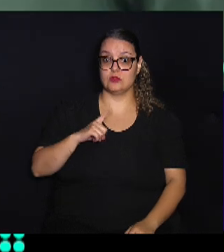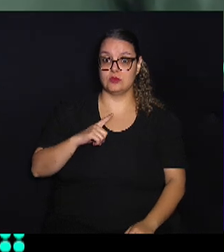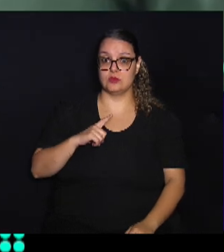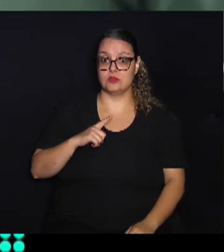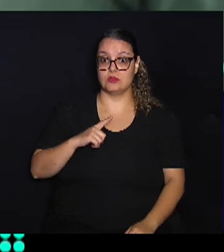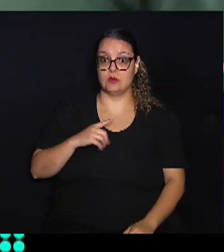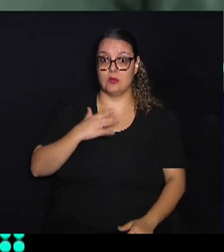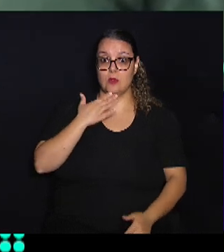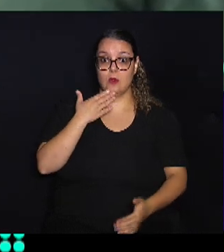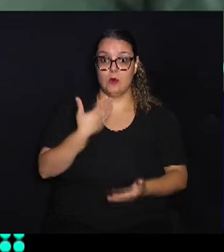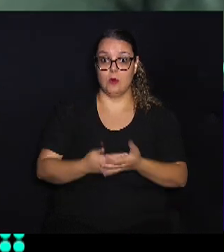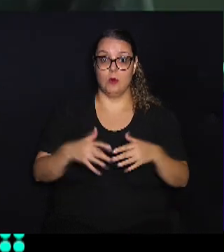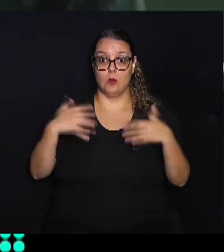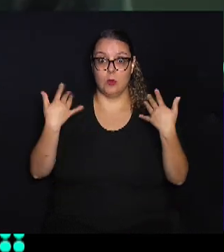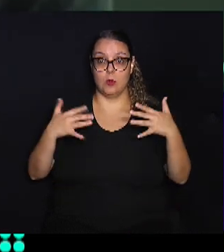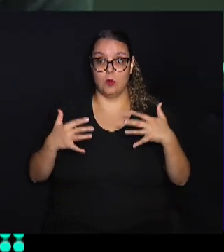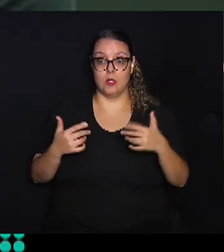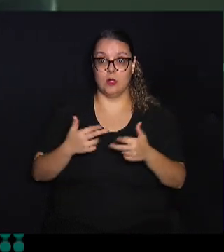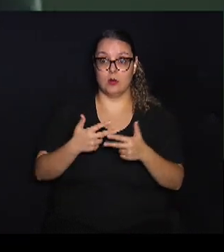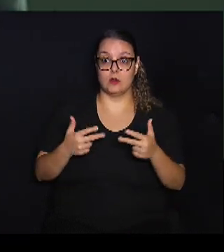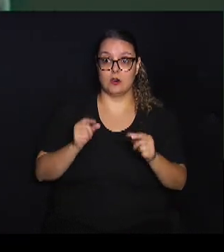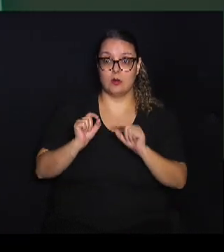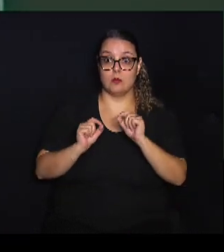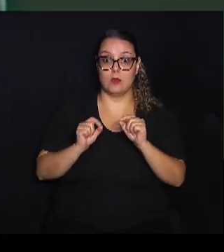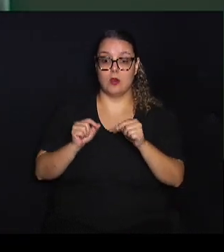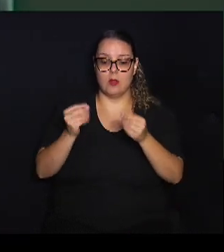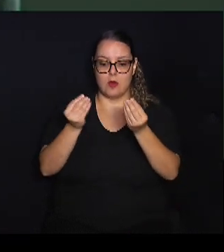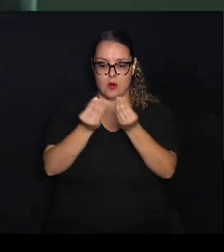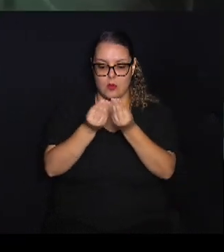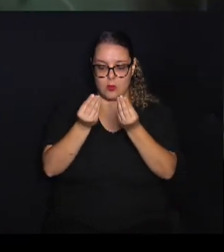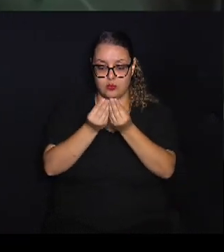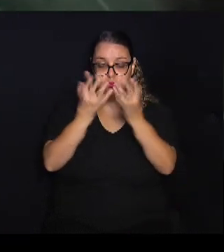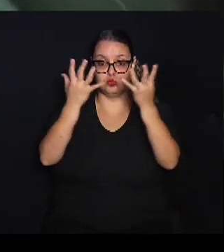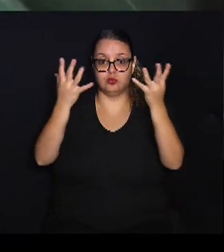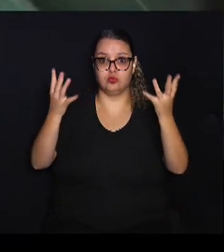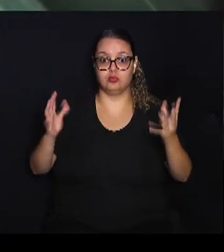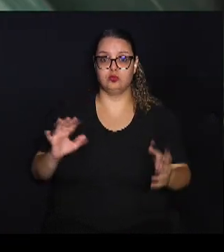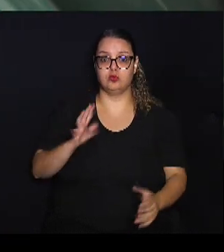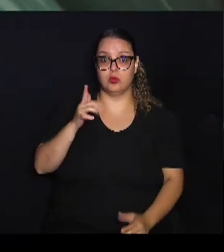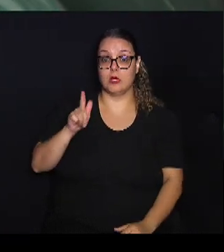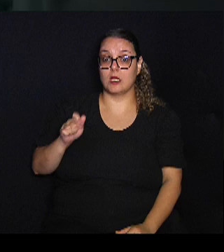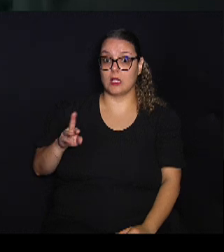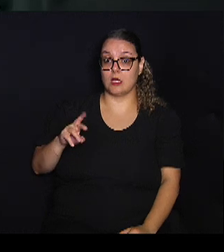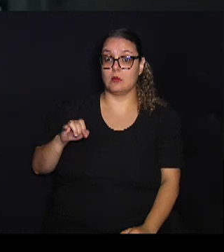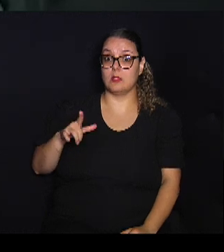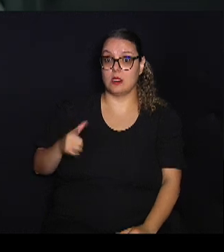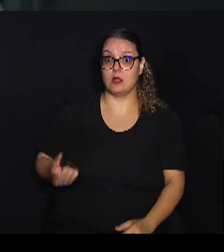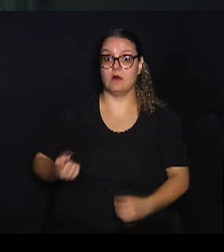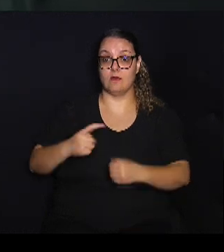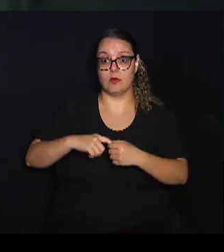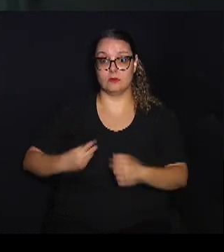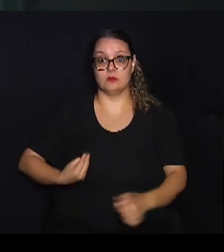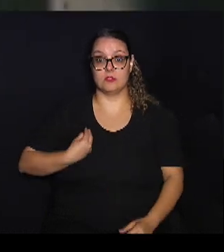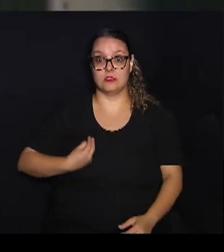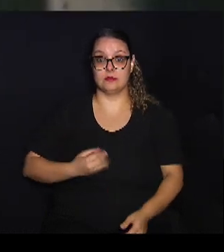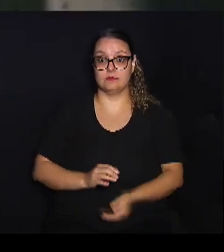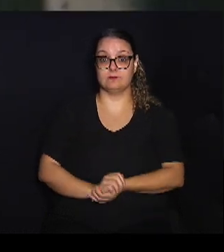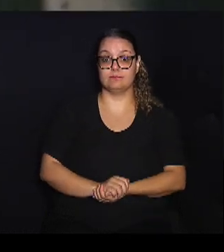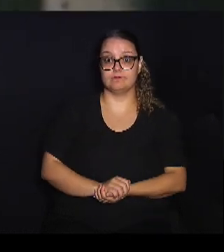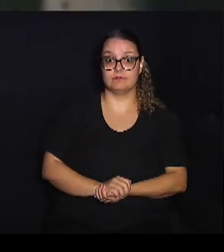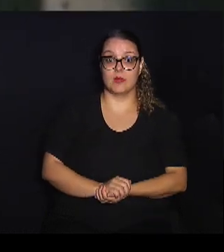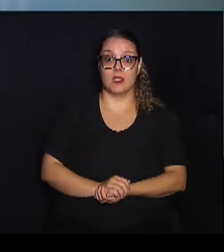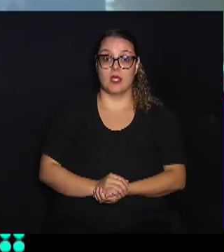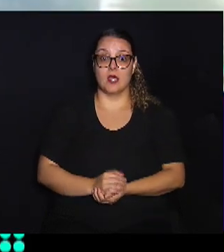inesperada surpresa. Algo como um milagre acontece e Gabriel volta à vida.